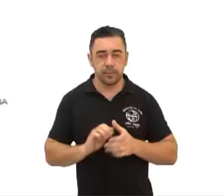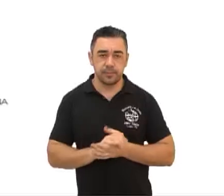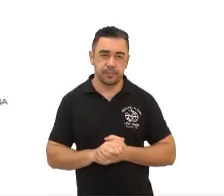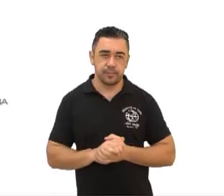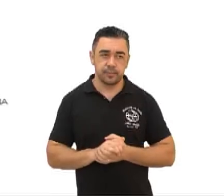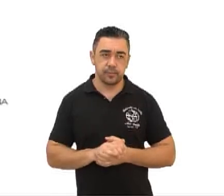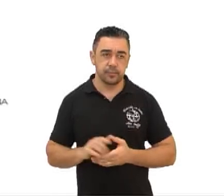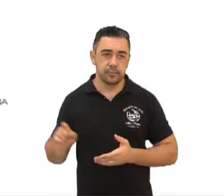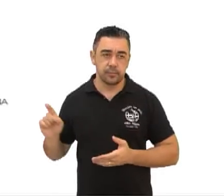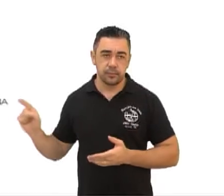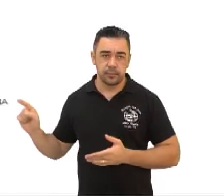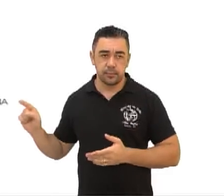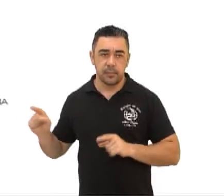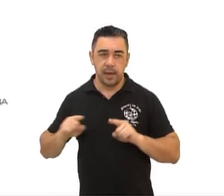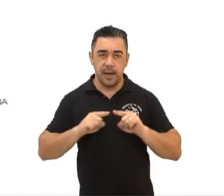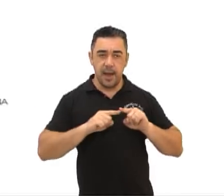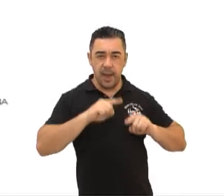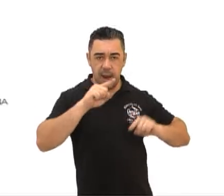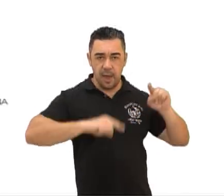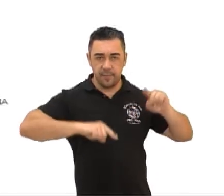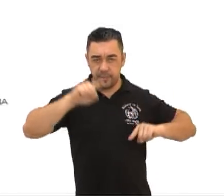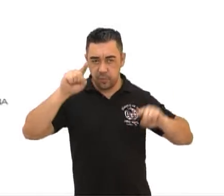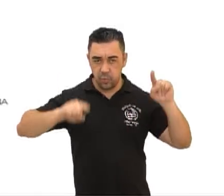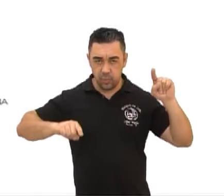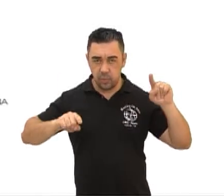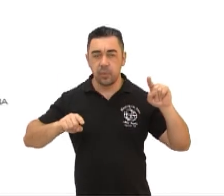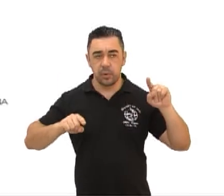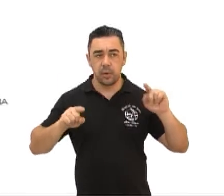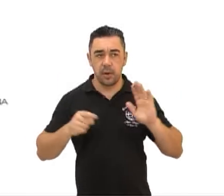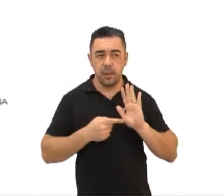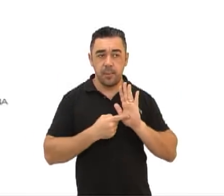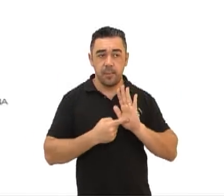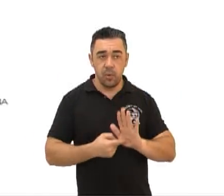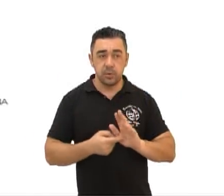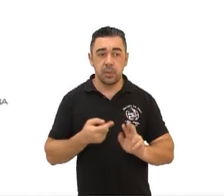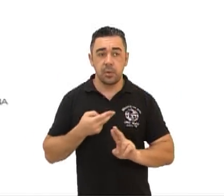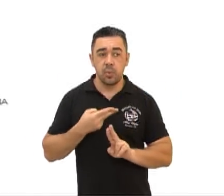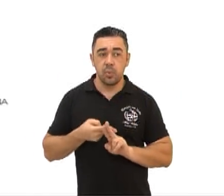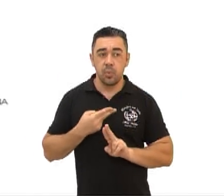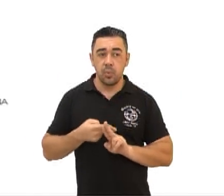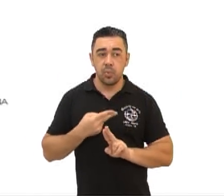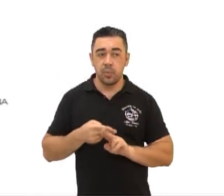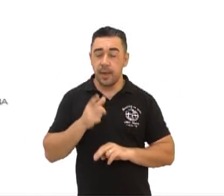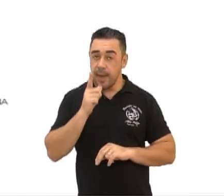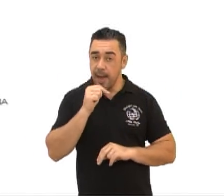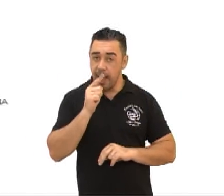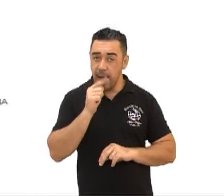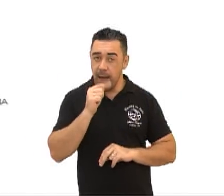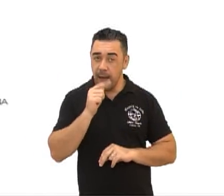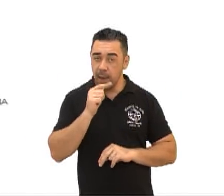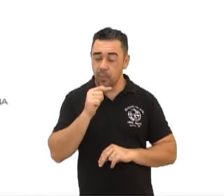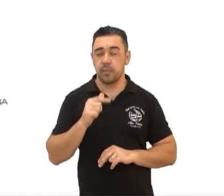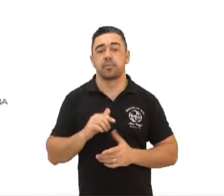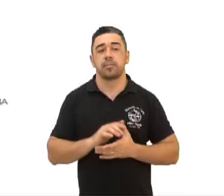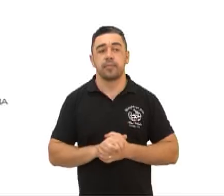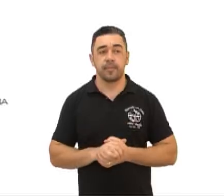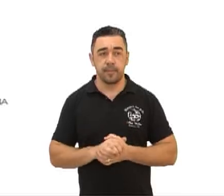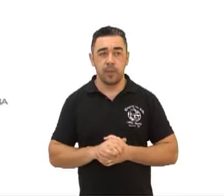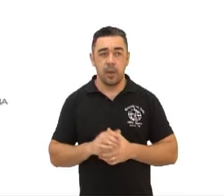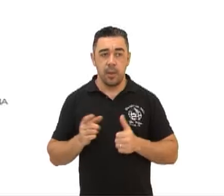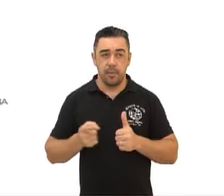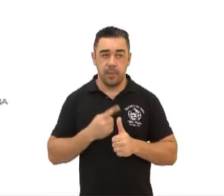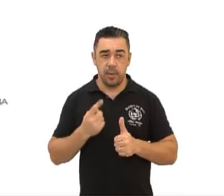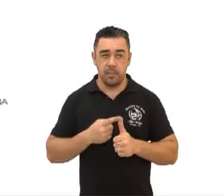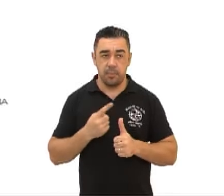aqui nós temos um gráfico, e esse gráfico aqui, ele mostra o uso da água doce, tá? Então, nesse